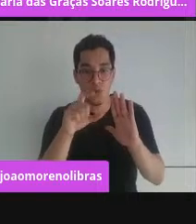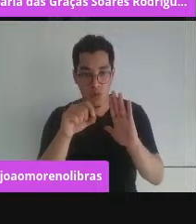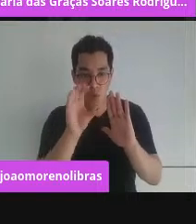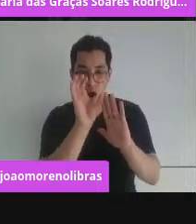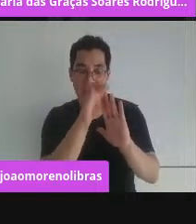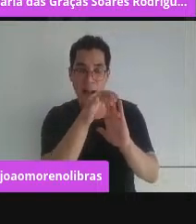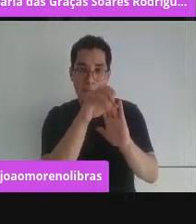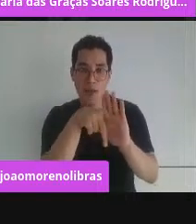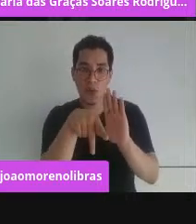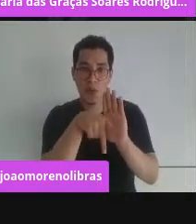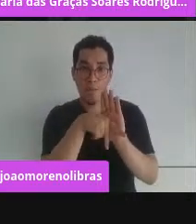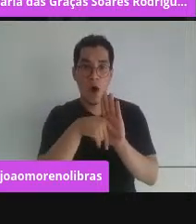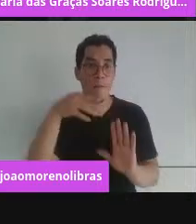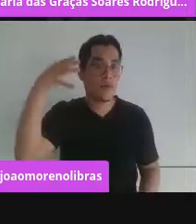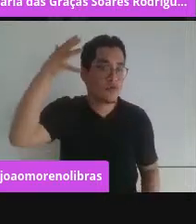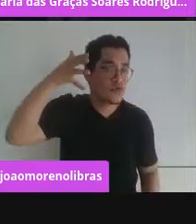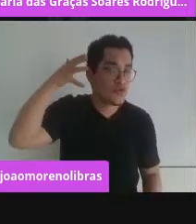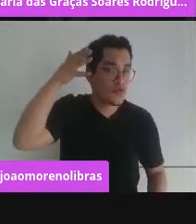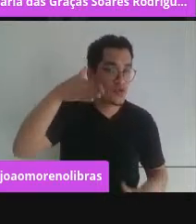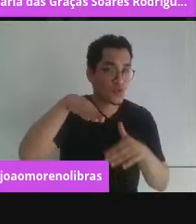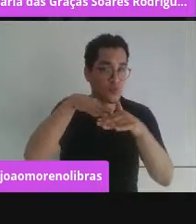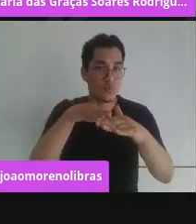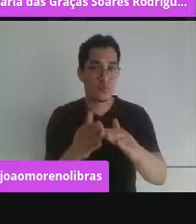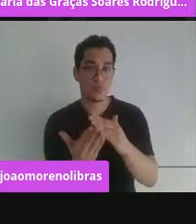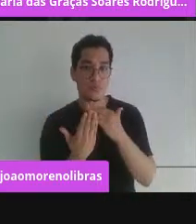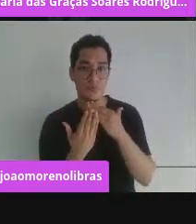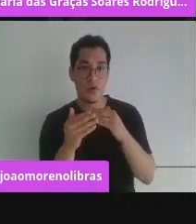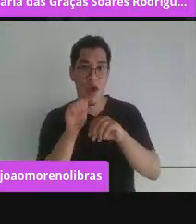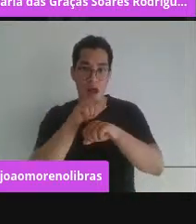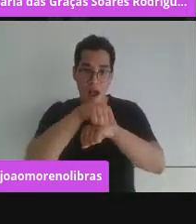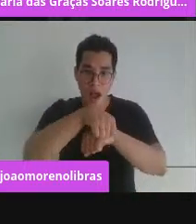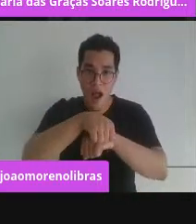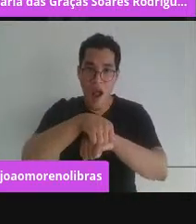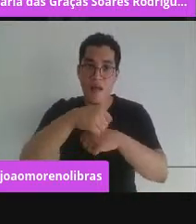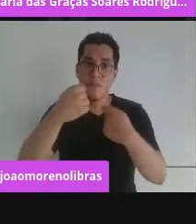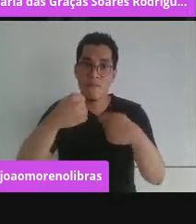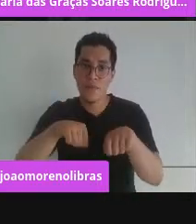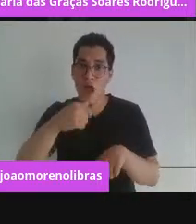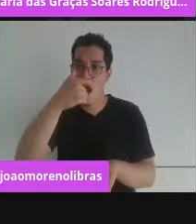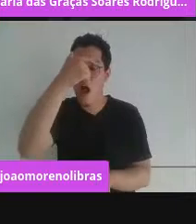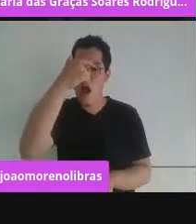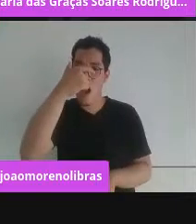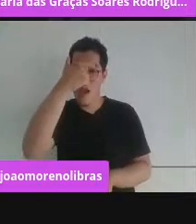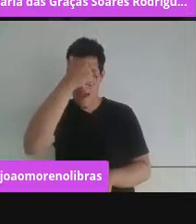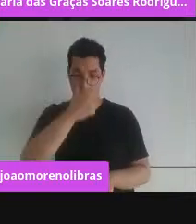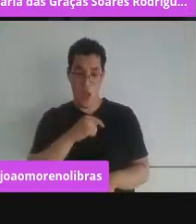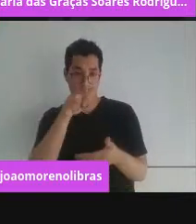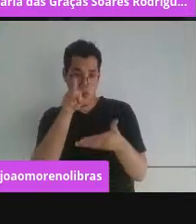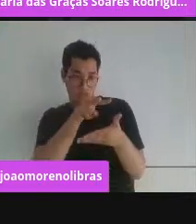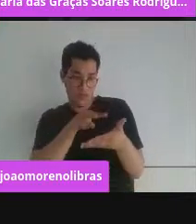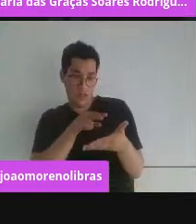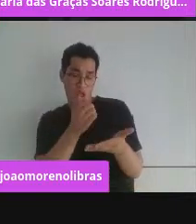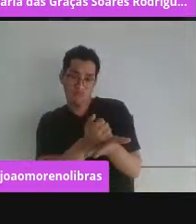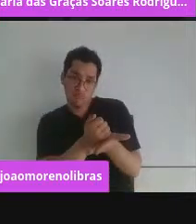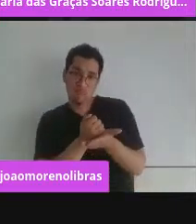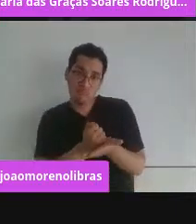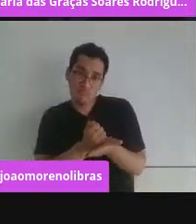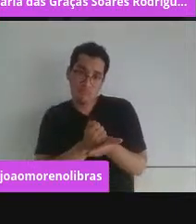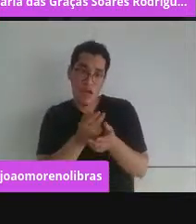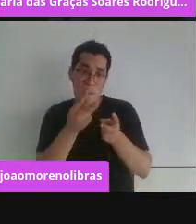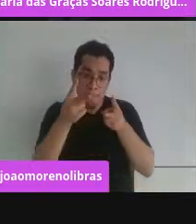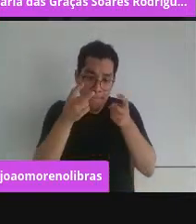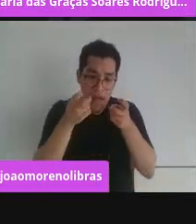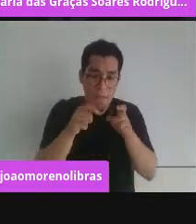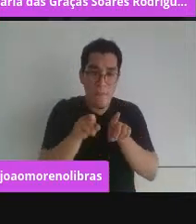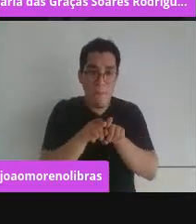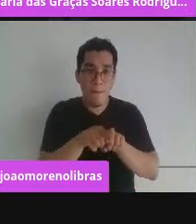acadêmico, que vem segmentado em seções, parece que ajuda mais ao leitor, não é? De um ponto de vista formal, o plano de